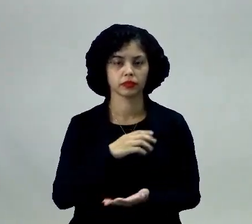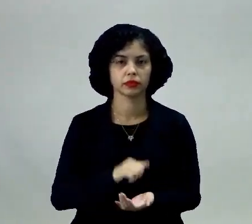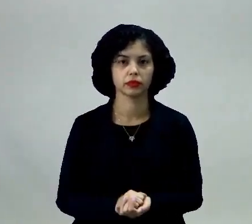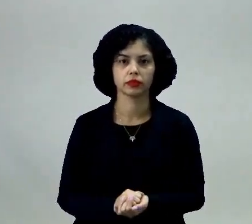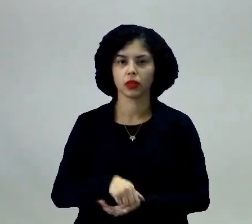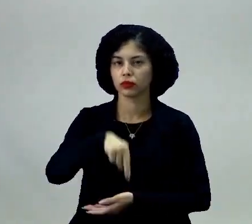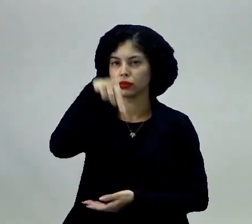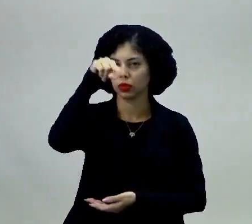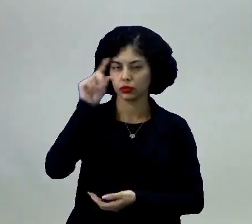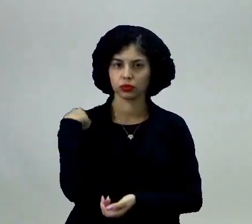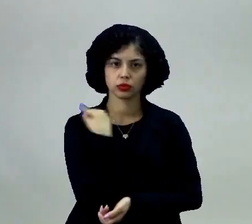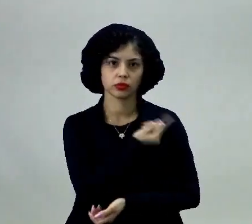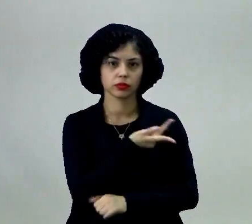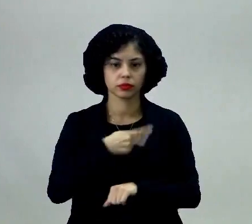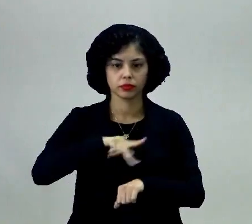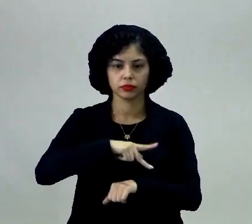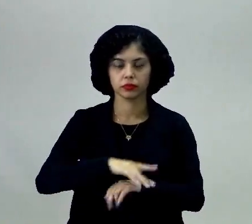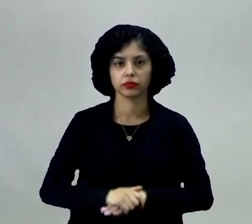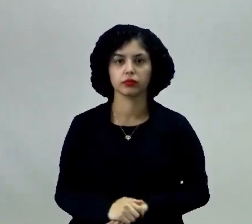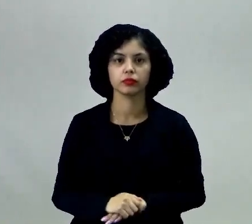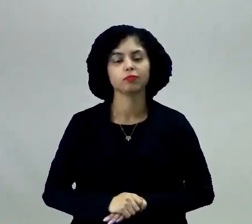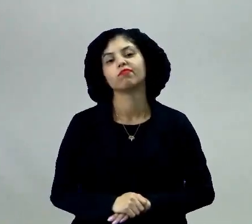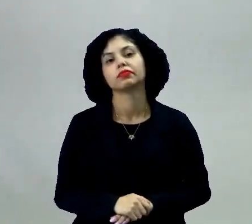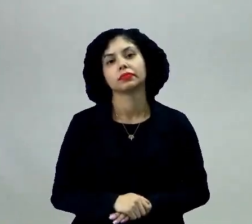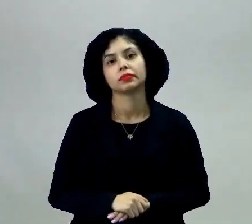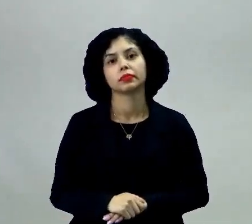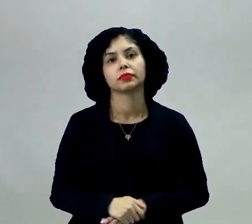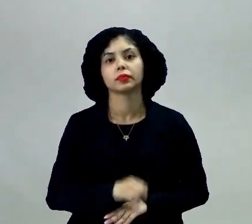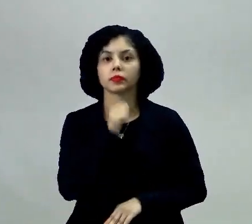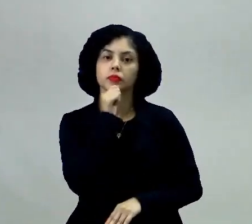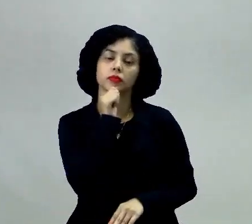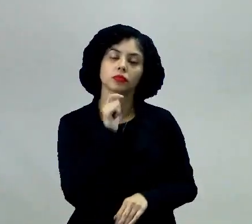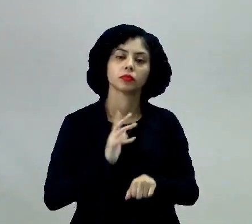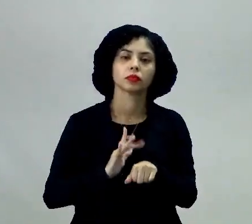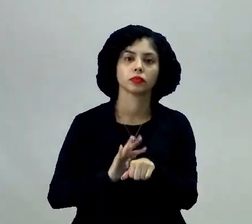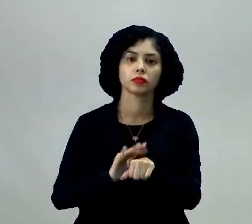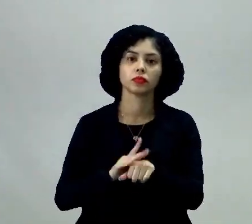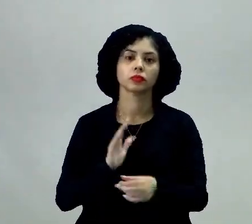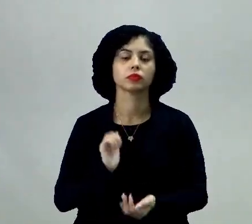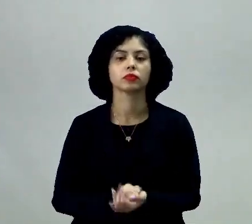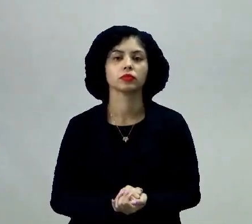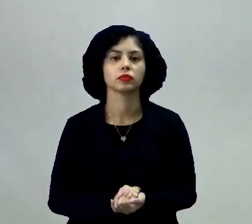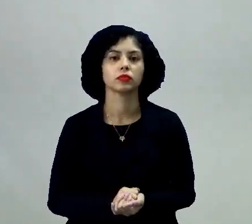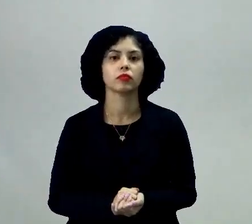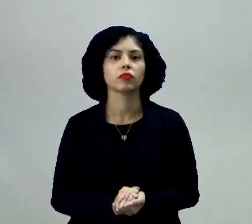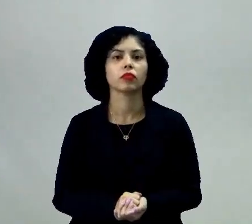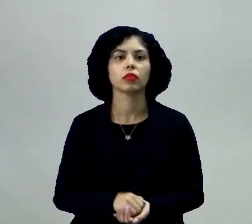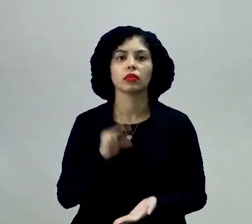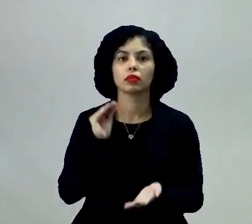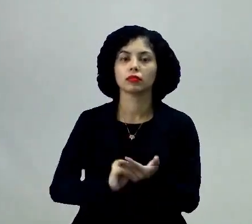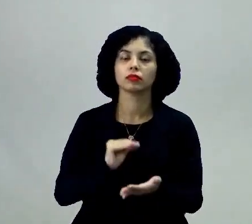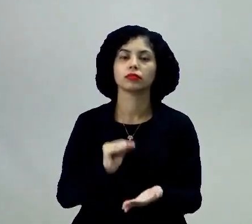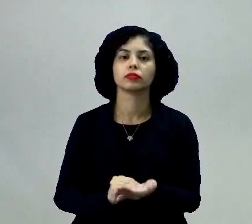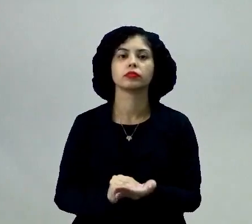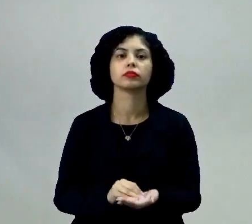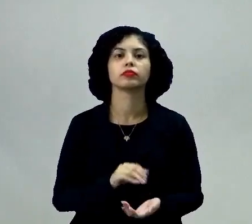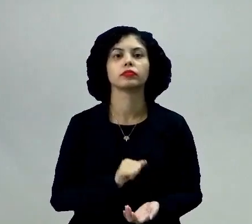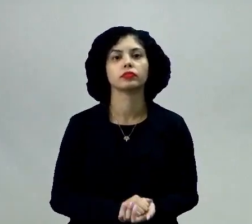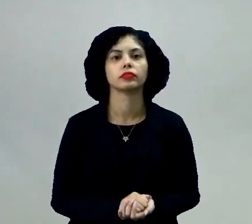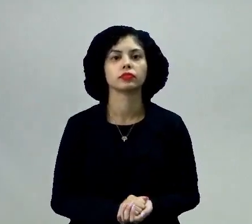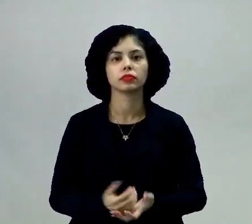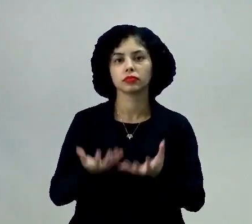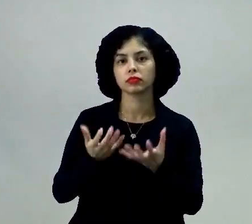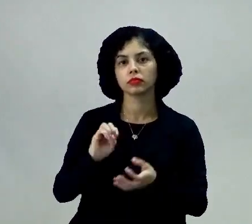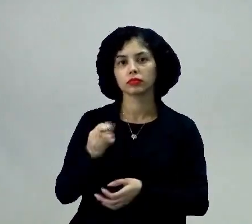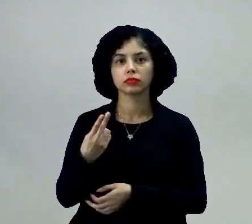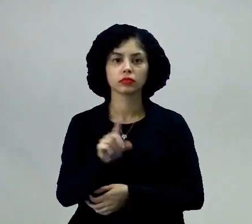do norte do nosso país, né? Causando doenças, causando desconforto, porque quer queira, quer não,